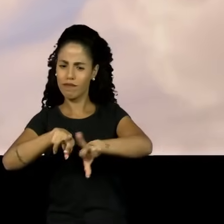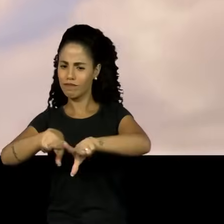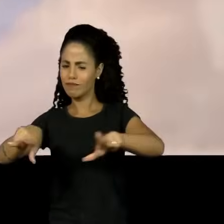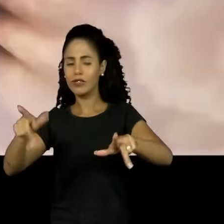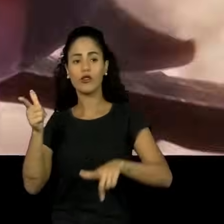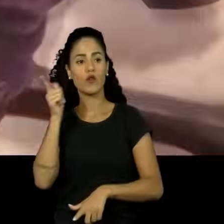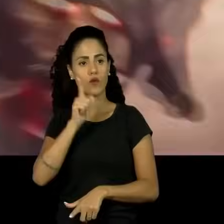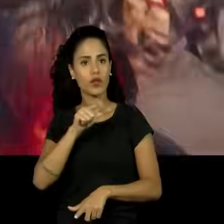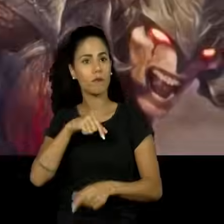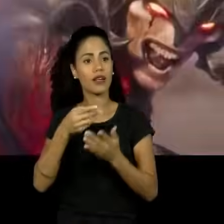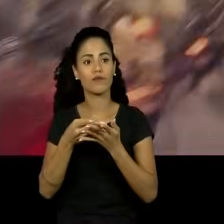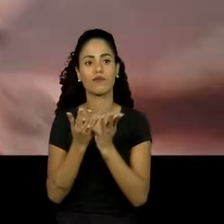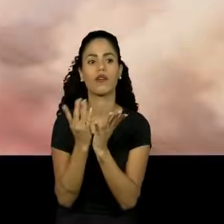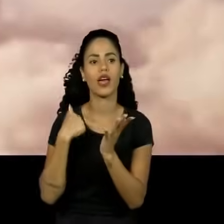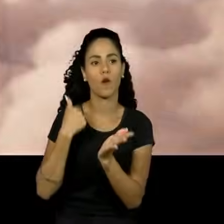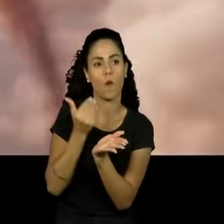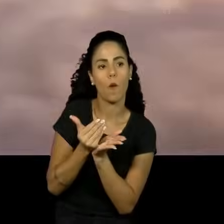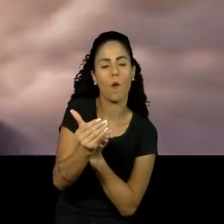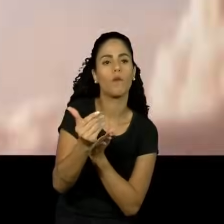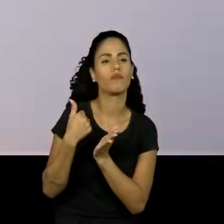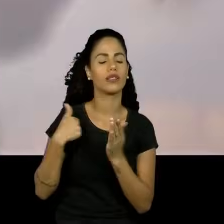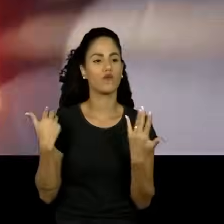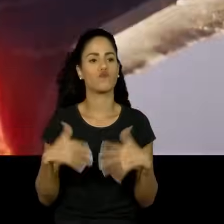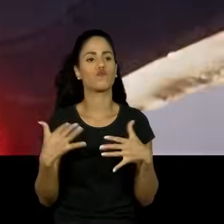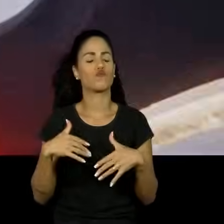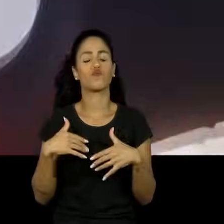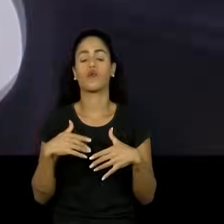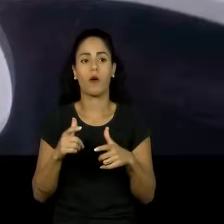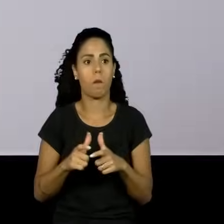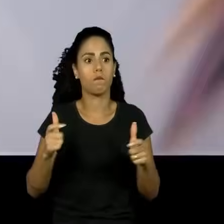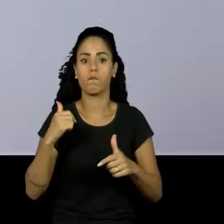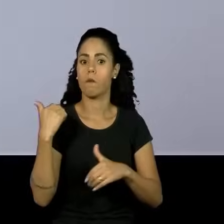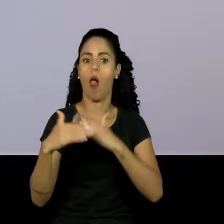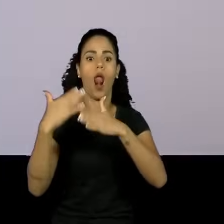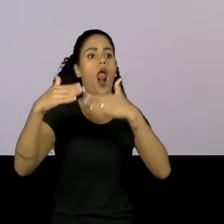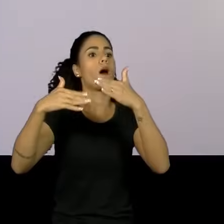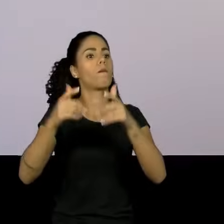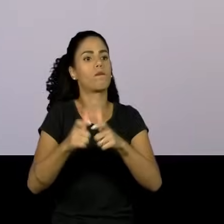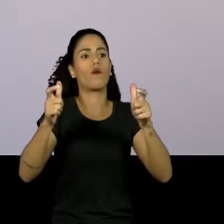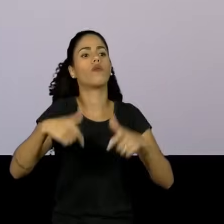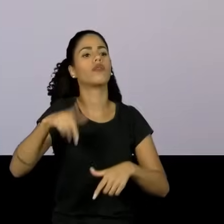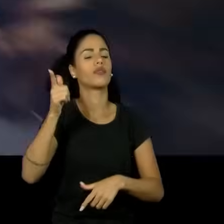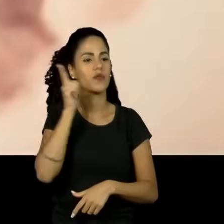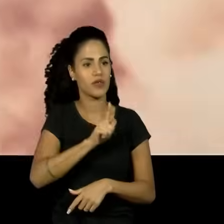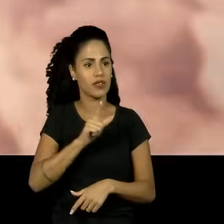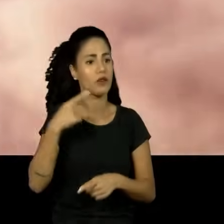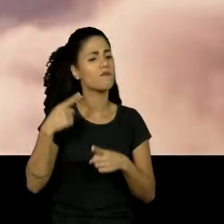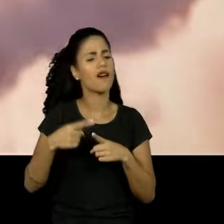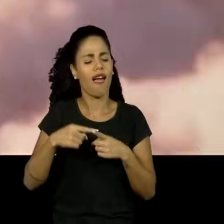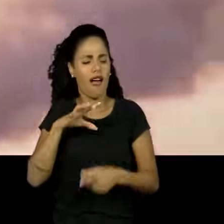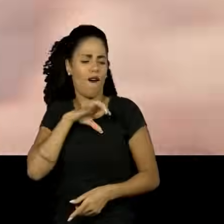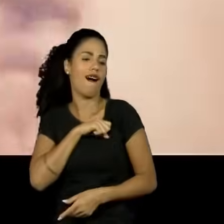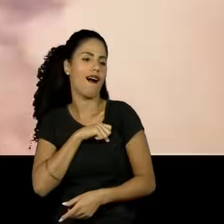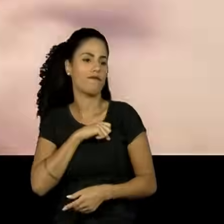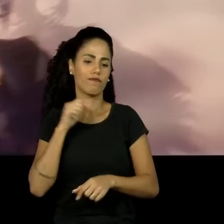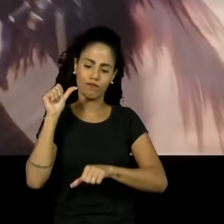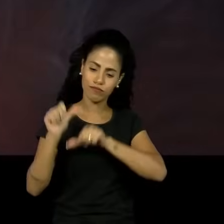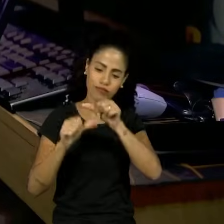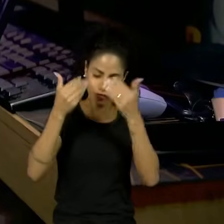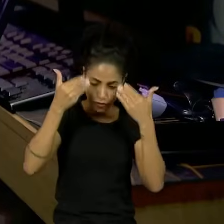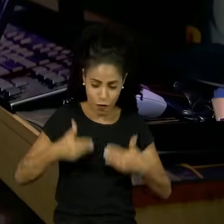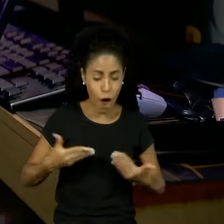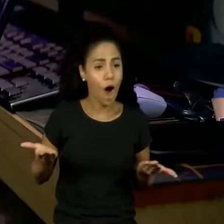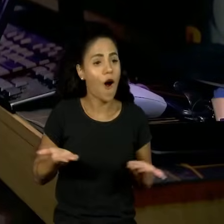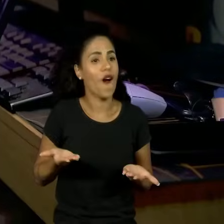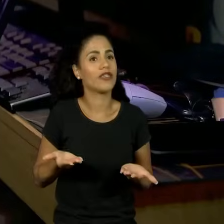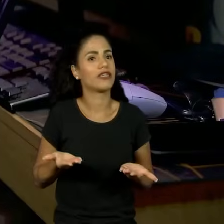of Legends foi o que me deu um boom na carreira e eu continuo amando porque é o jogo que me transformou no que eu sou hoje.